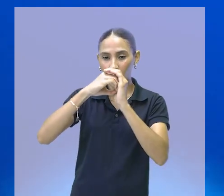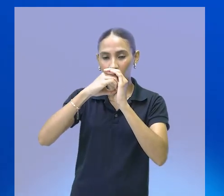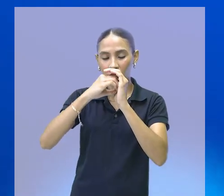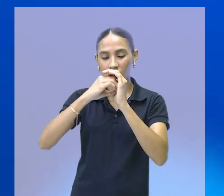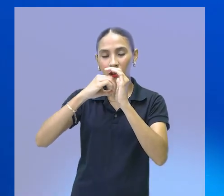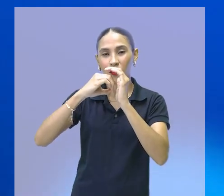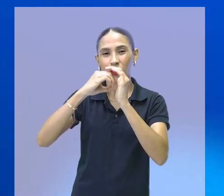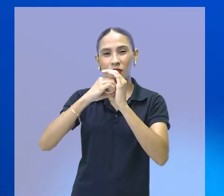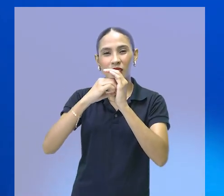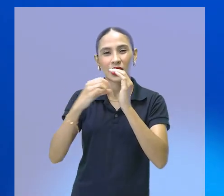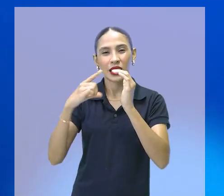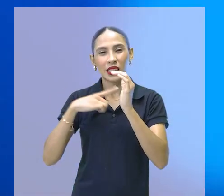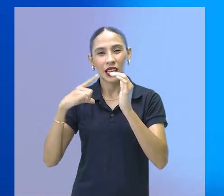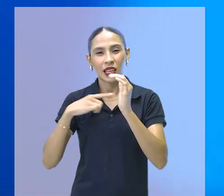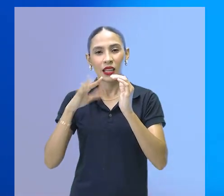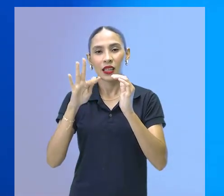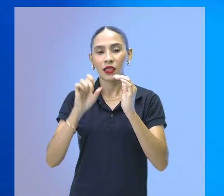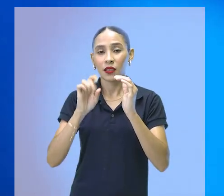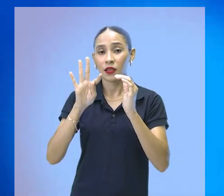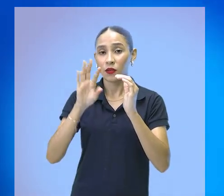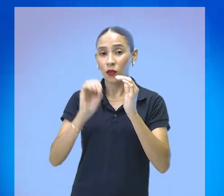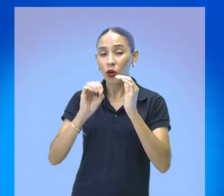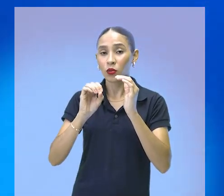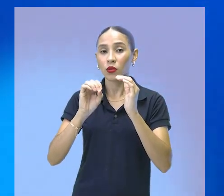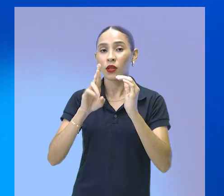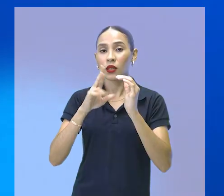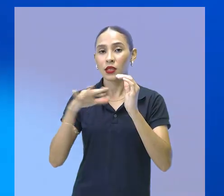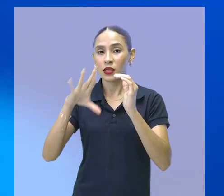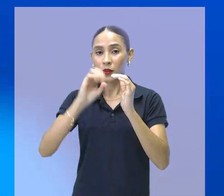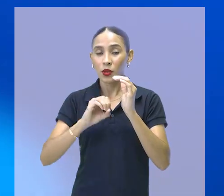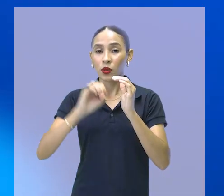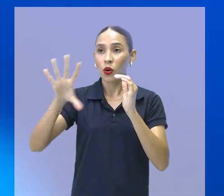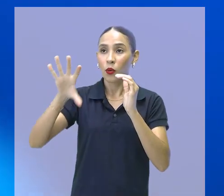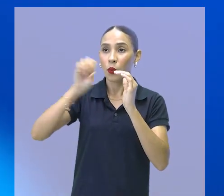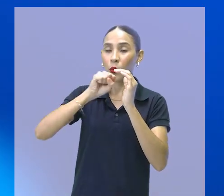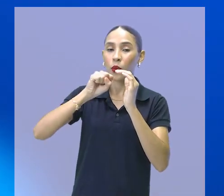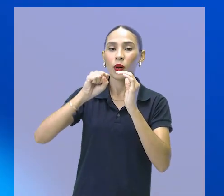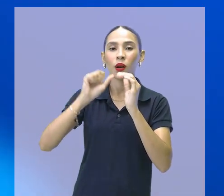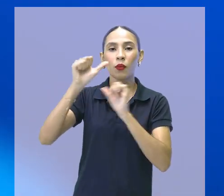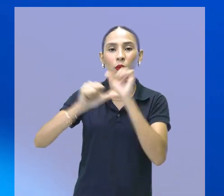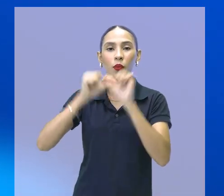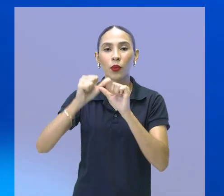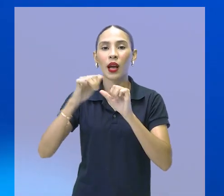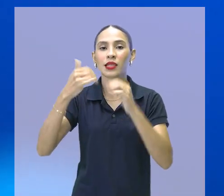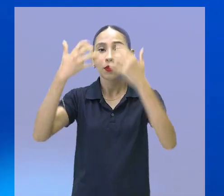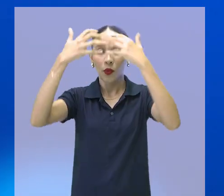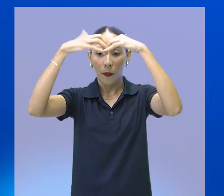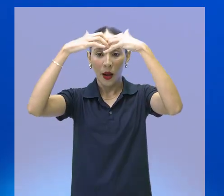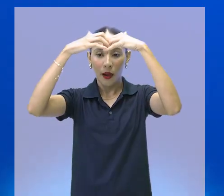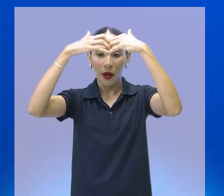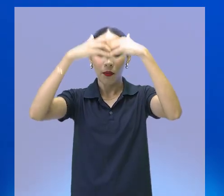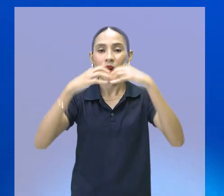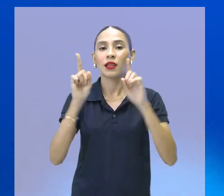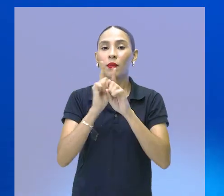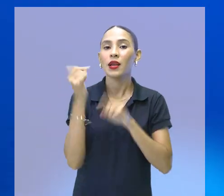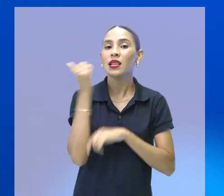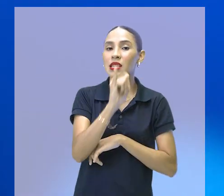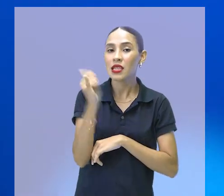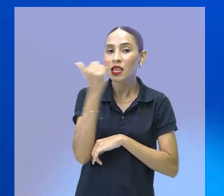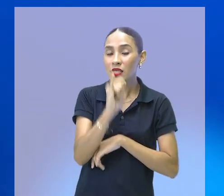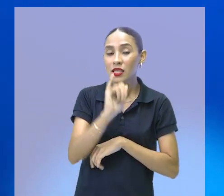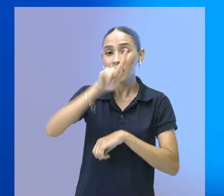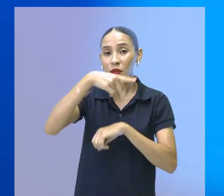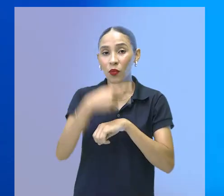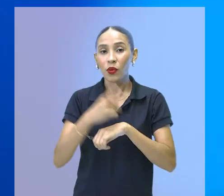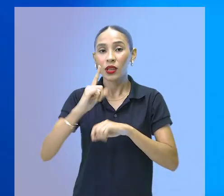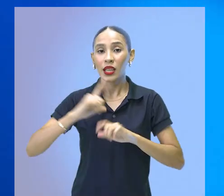fundinho, contém fotorreceptores que transformam a luz em impulsos elétricos. E neste momento entra em